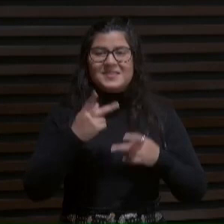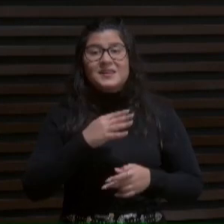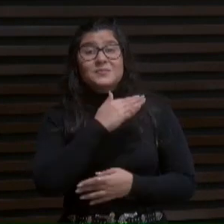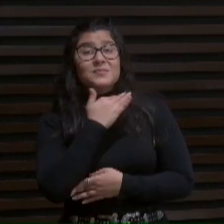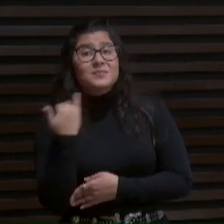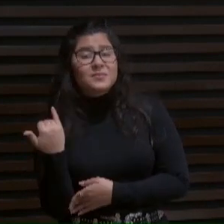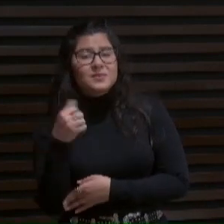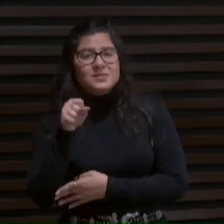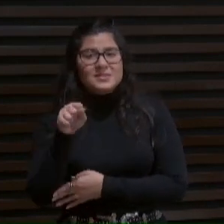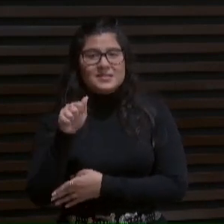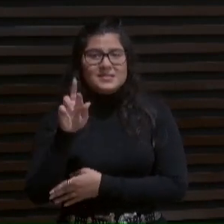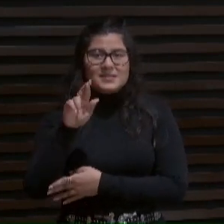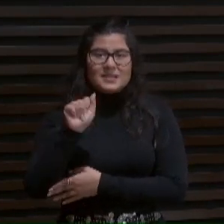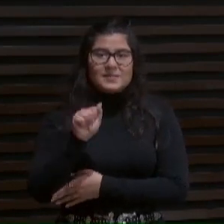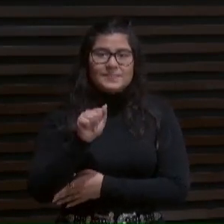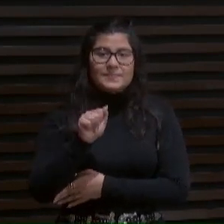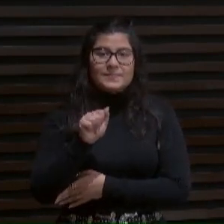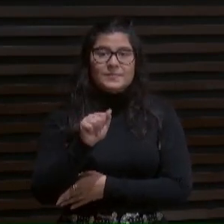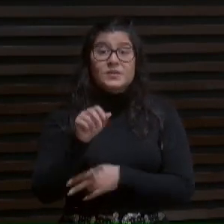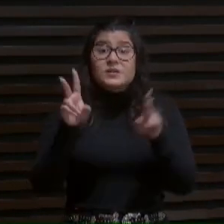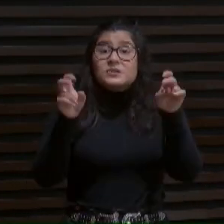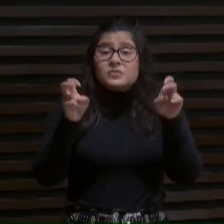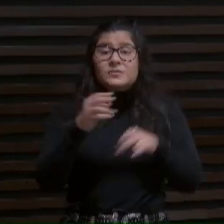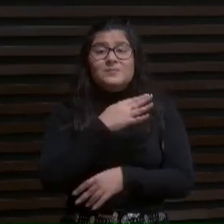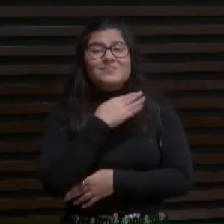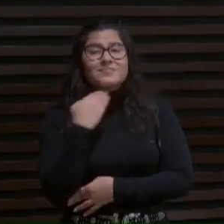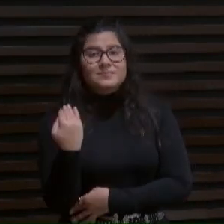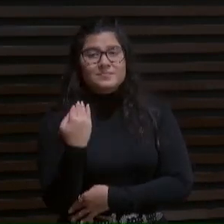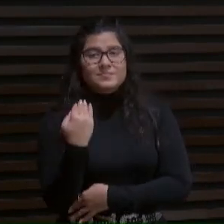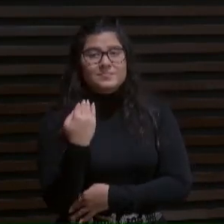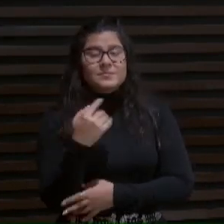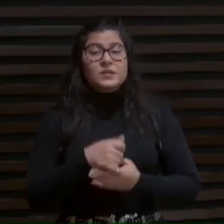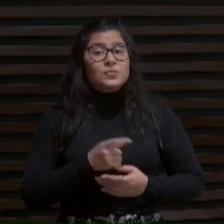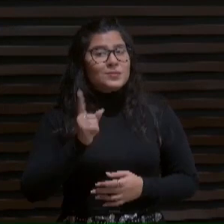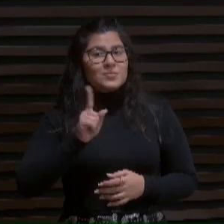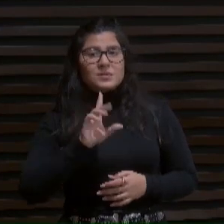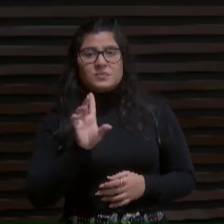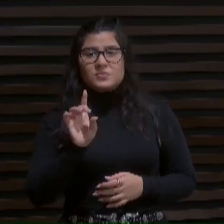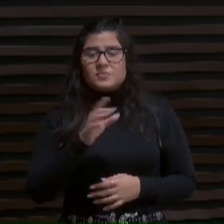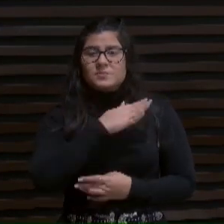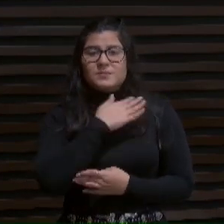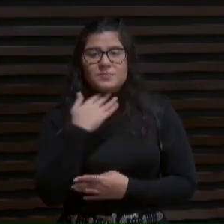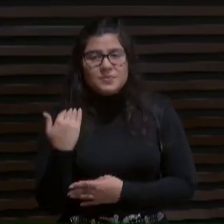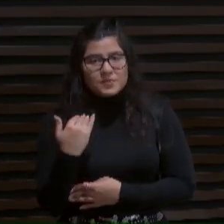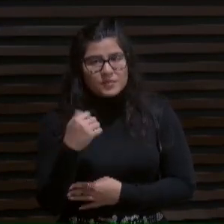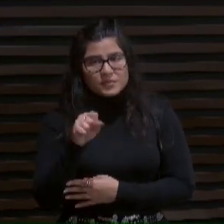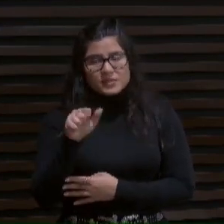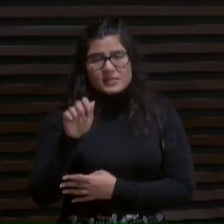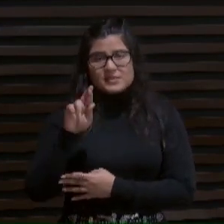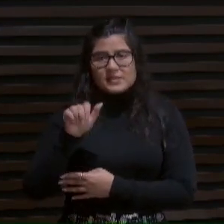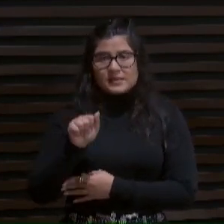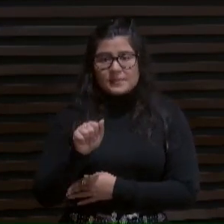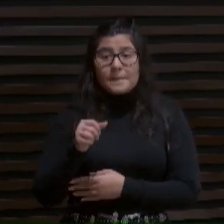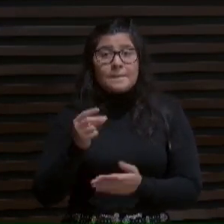Sara. Gênesis 23 é sobre a morte da Sara. Mas não é somente sobre a morte da Sara. Porque embora